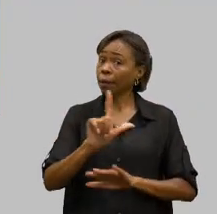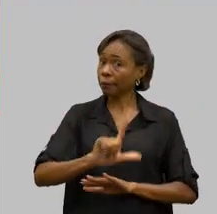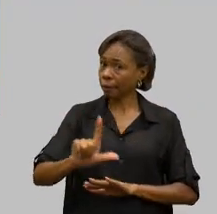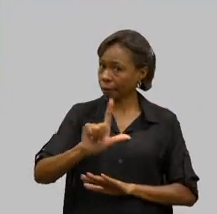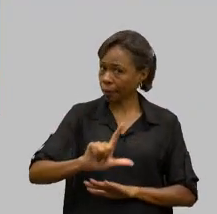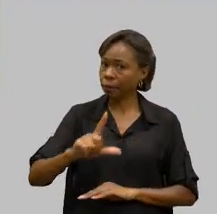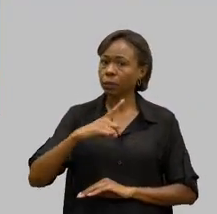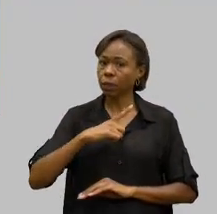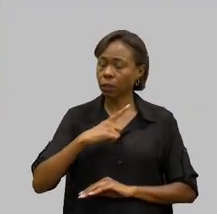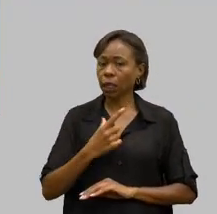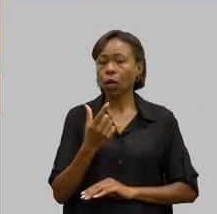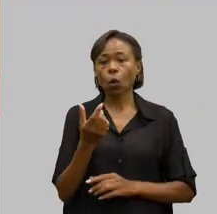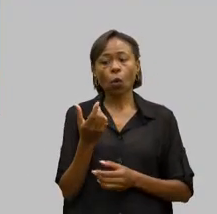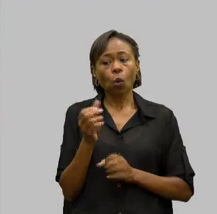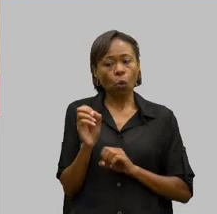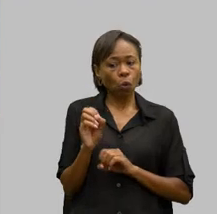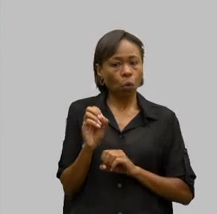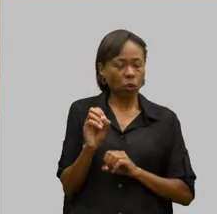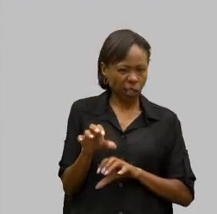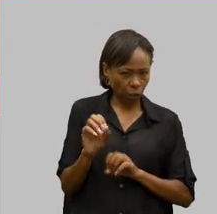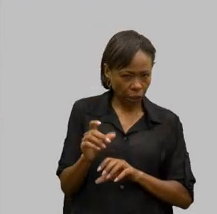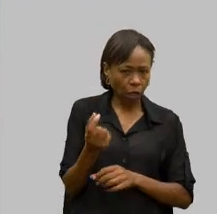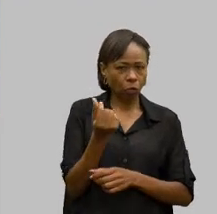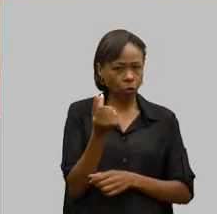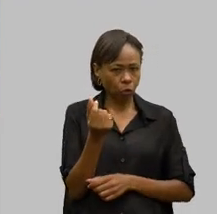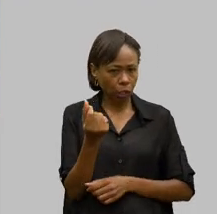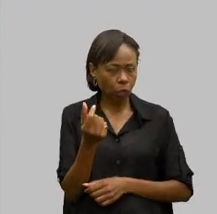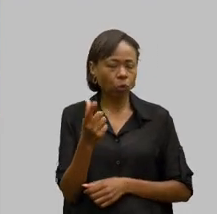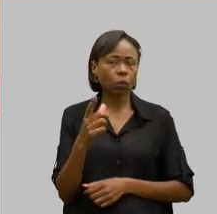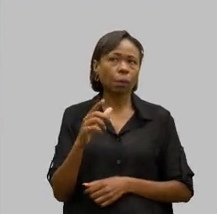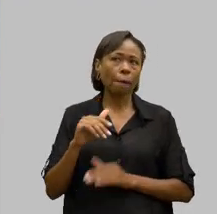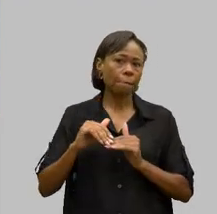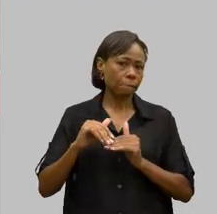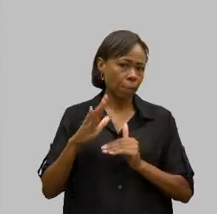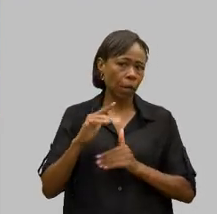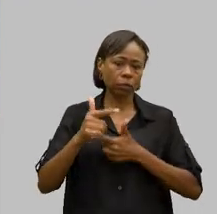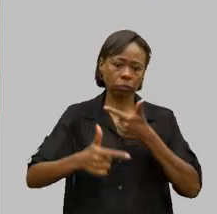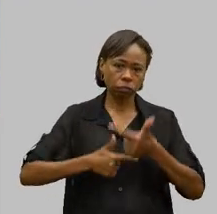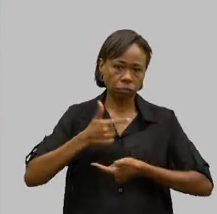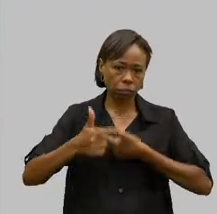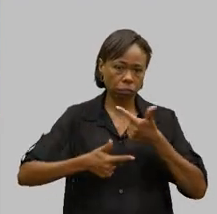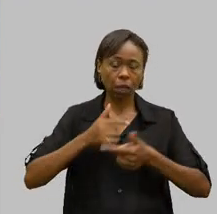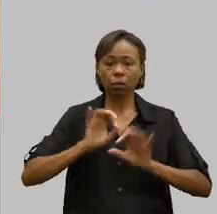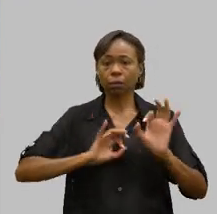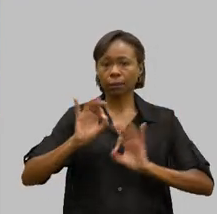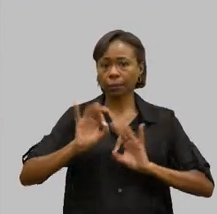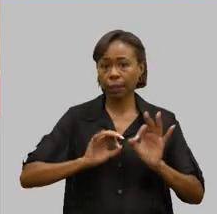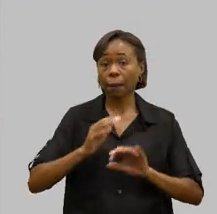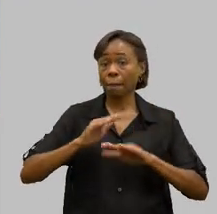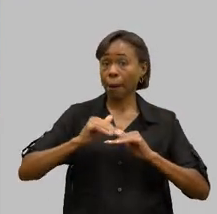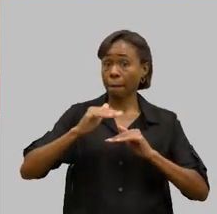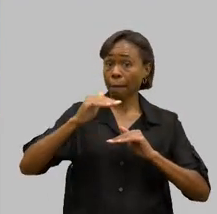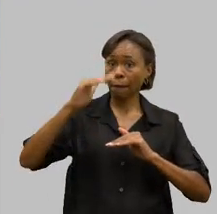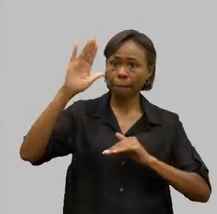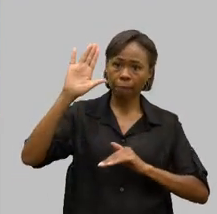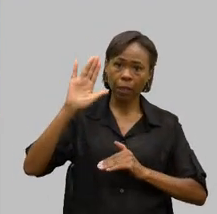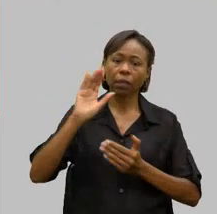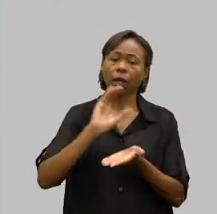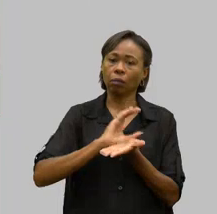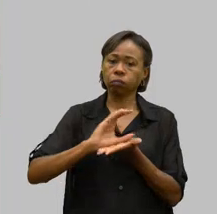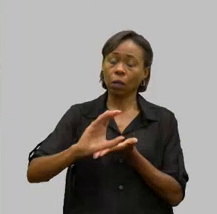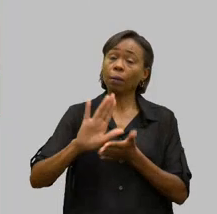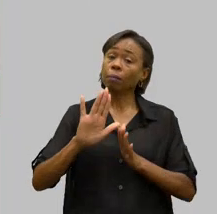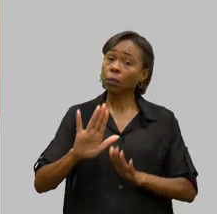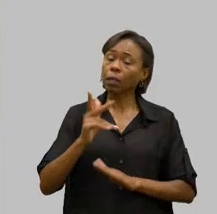do recurso da educação, nós temos cada vez mais trabalhado para que tenhamos mais investimentos, mas eu quero aqui reforçar